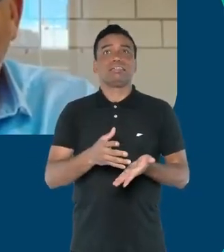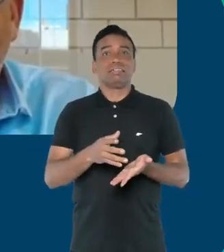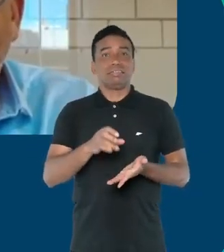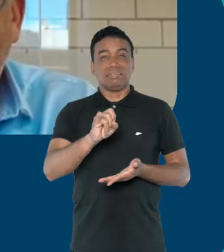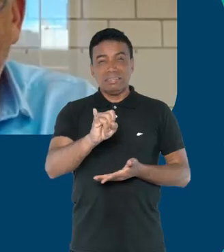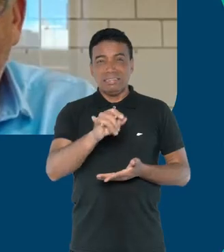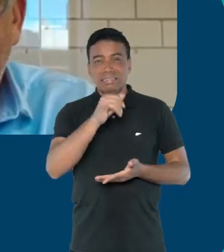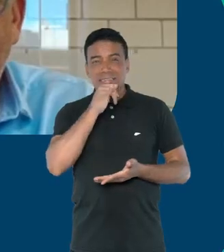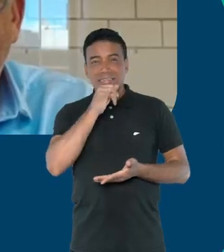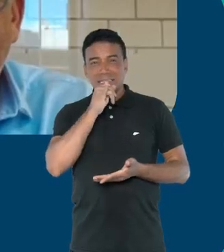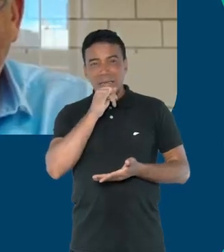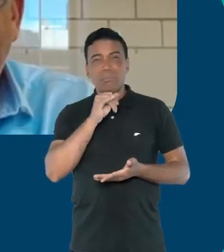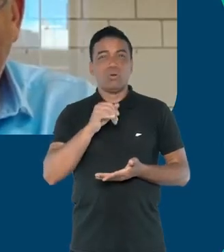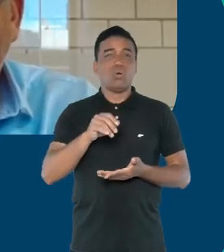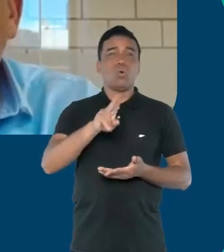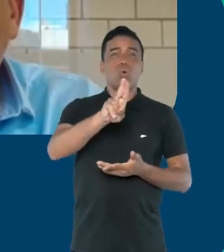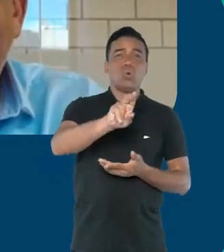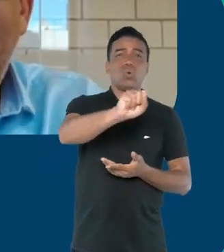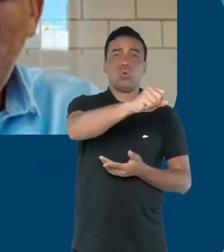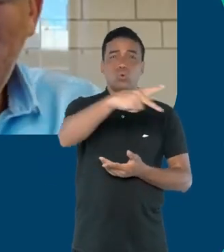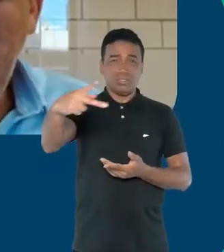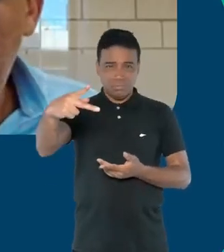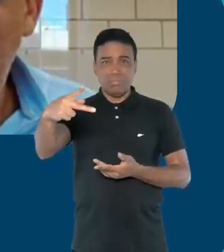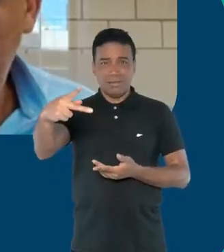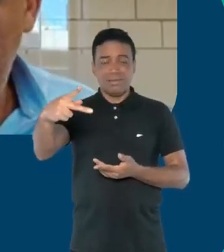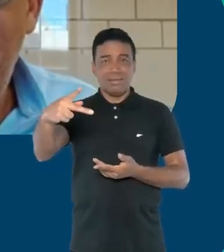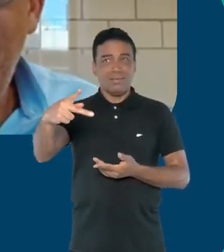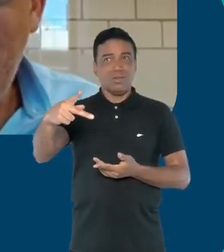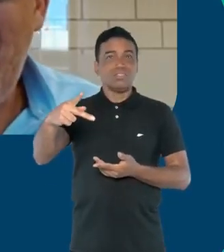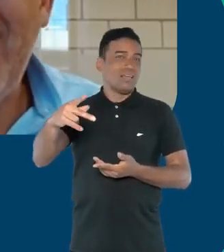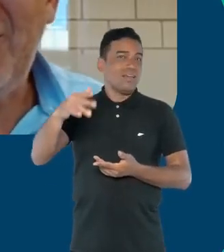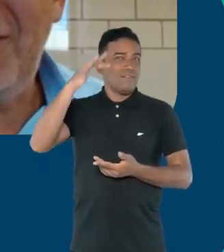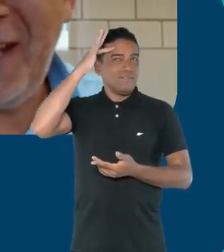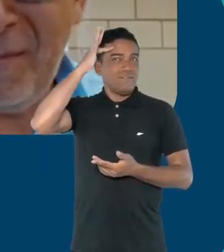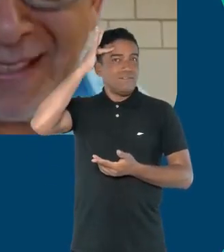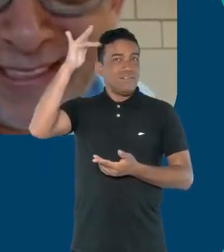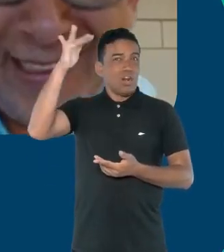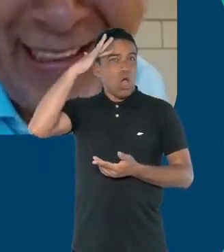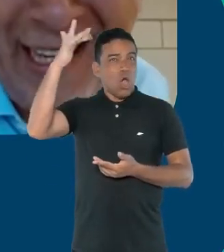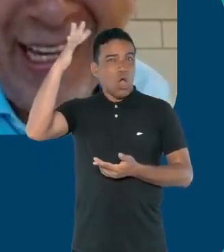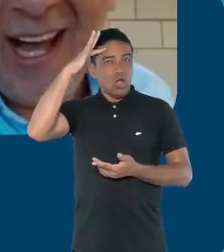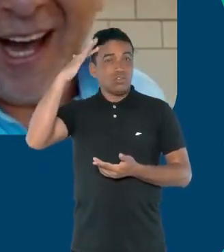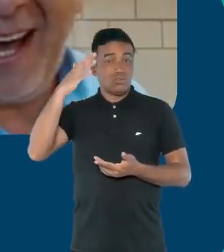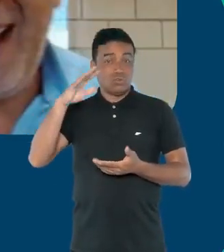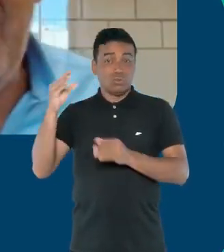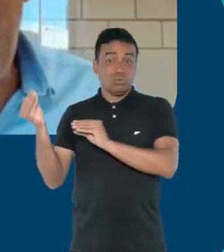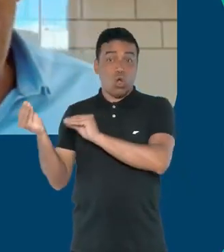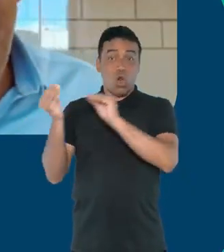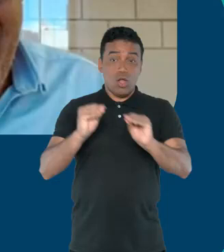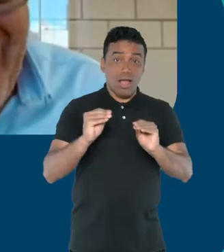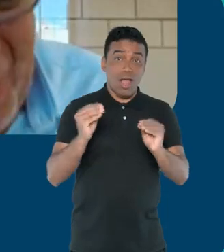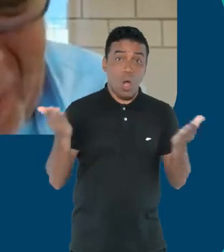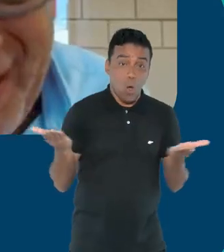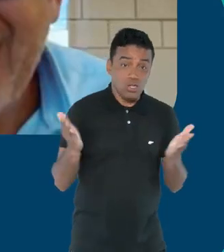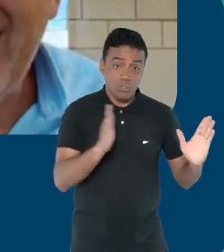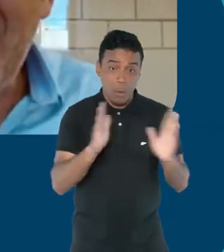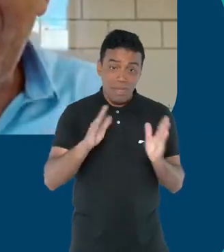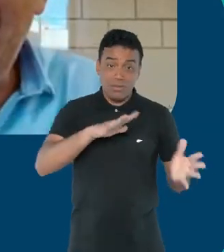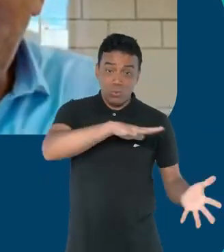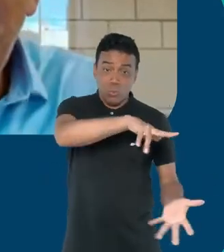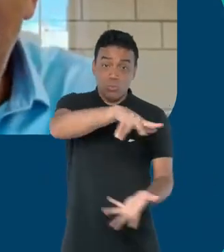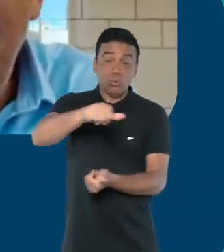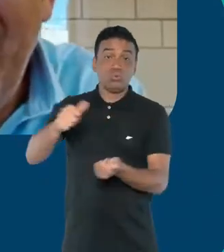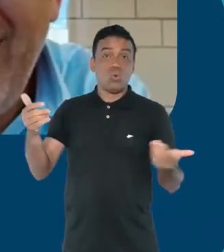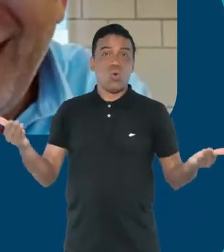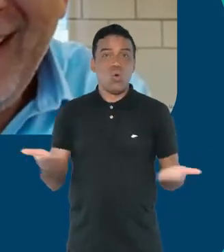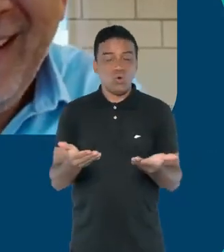na FEFELESH, na USP, você atualizar um filósofo é meio uma blasfêmia, assim, né? A maior recomendação é